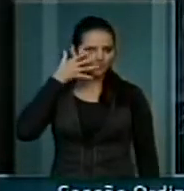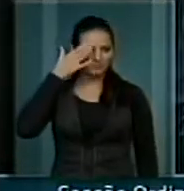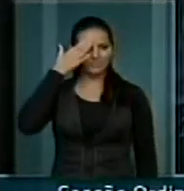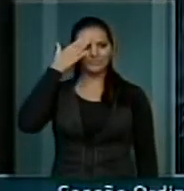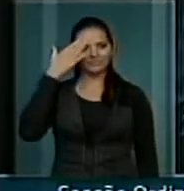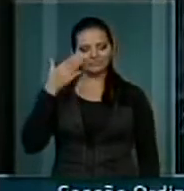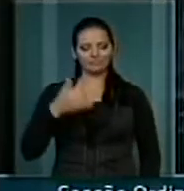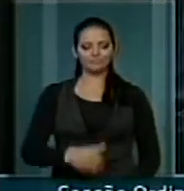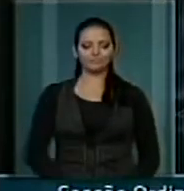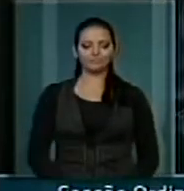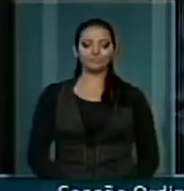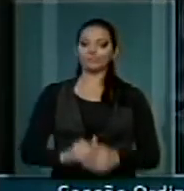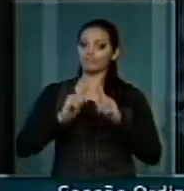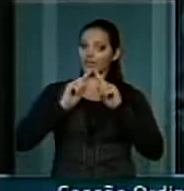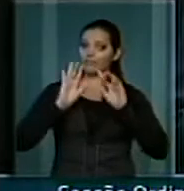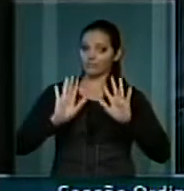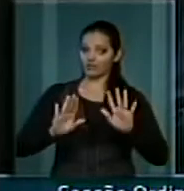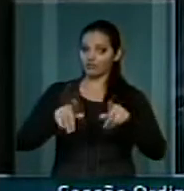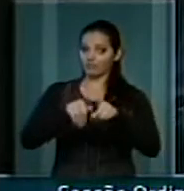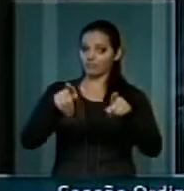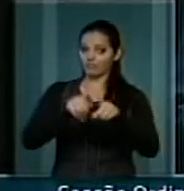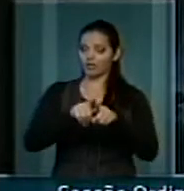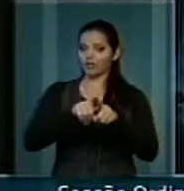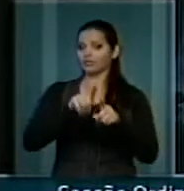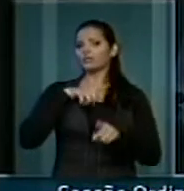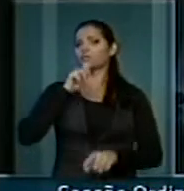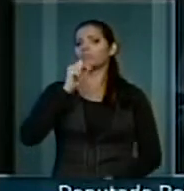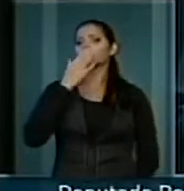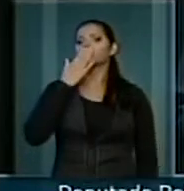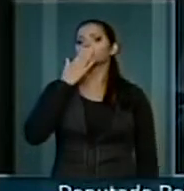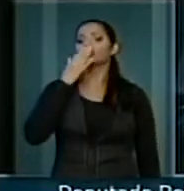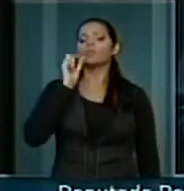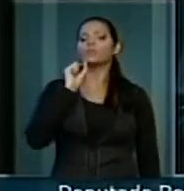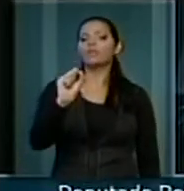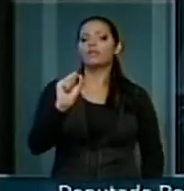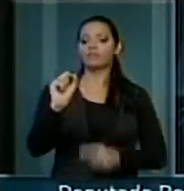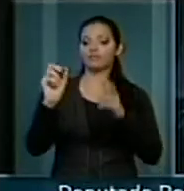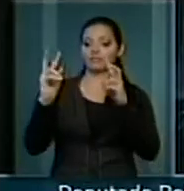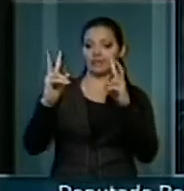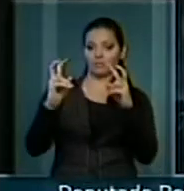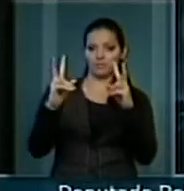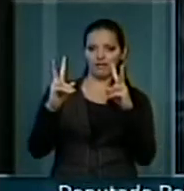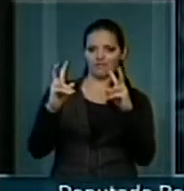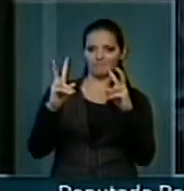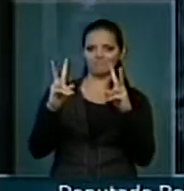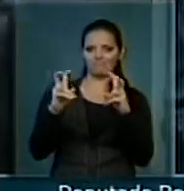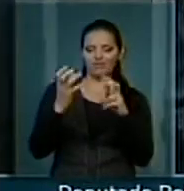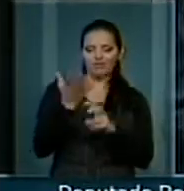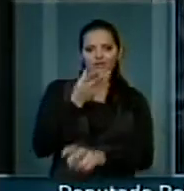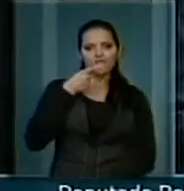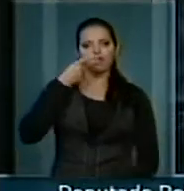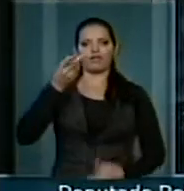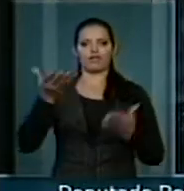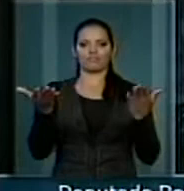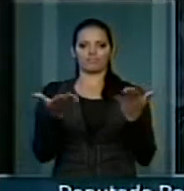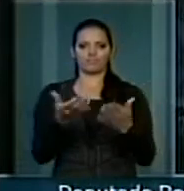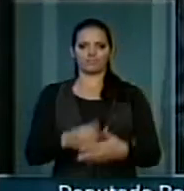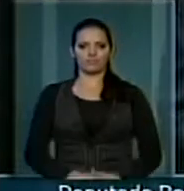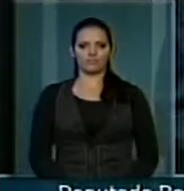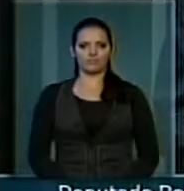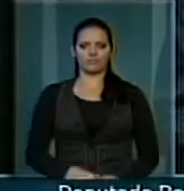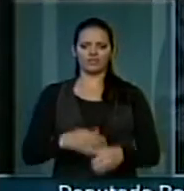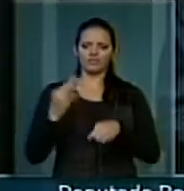pronunciamento. Mas há, deputado Benevides, especificamente um tema sobre o qual quero falar hoje: